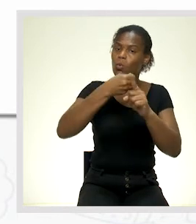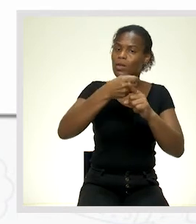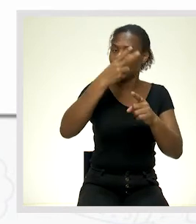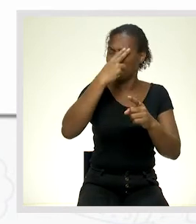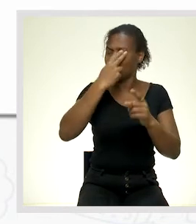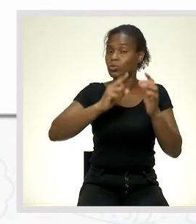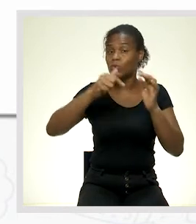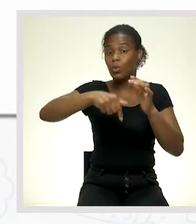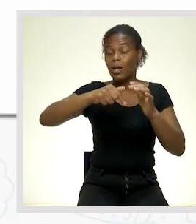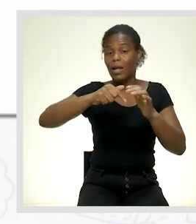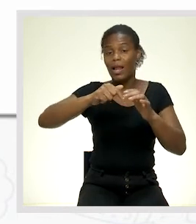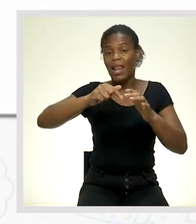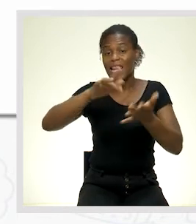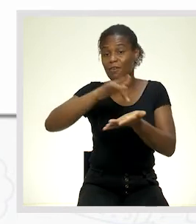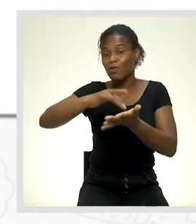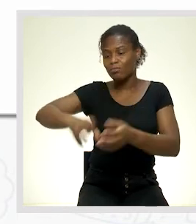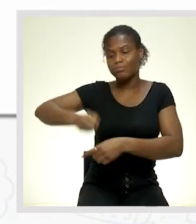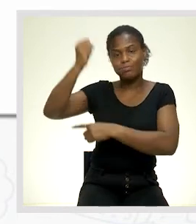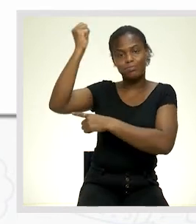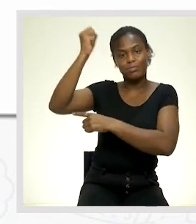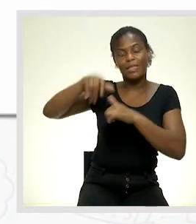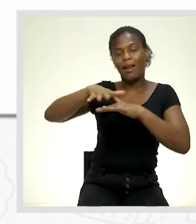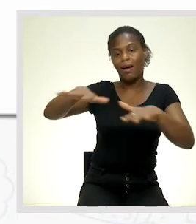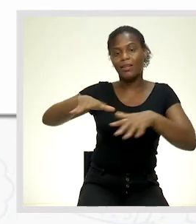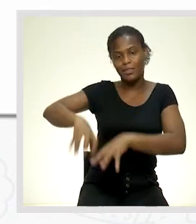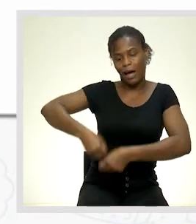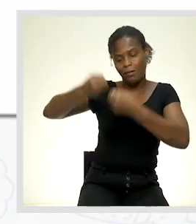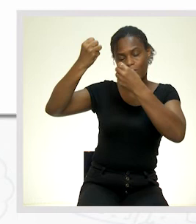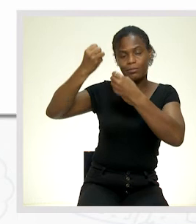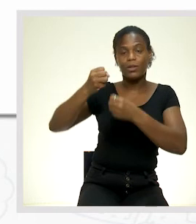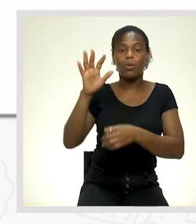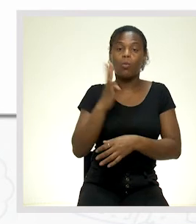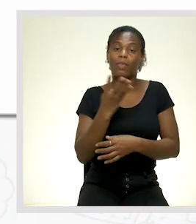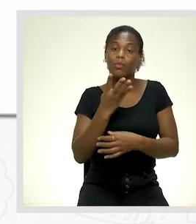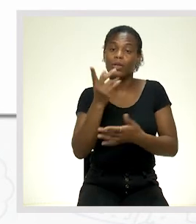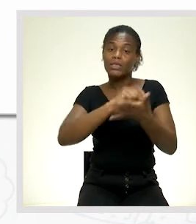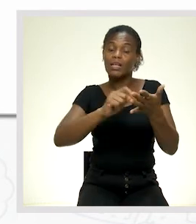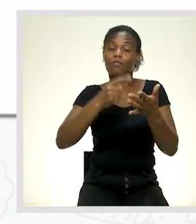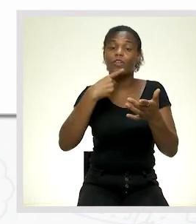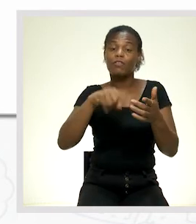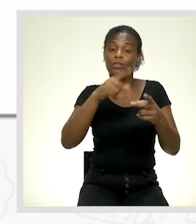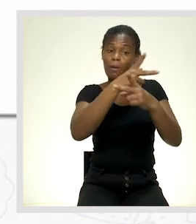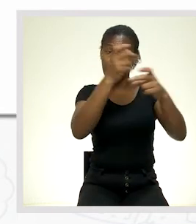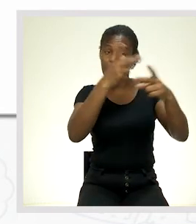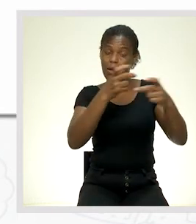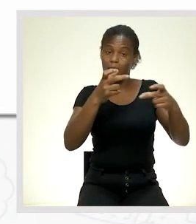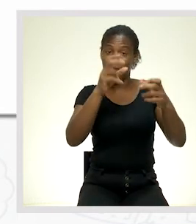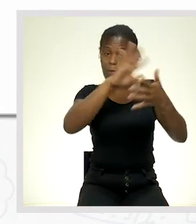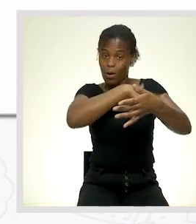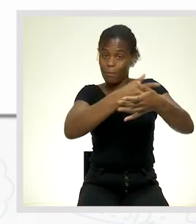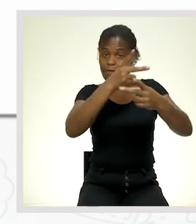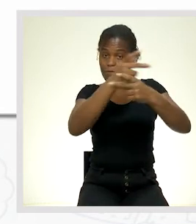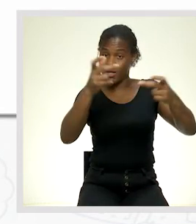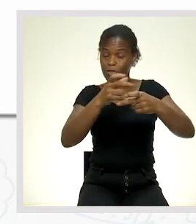sul, salvando um livro a nado. 4. Transcreva do poema versos